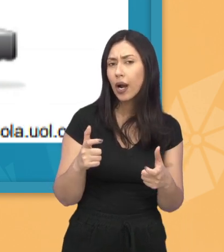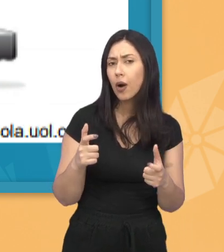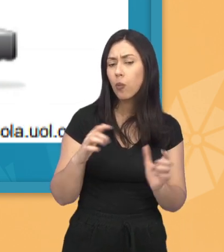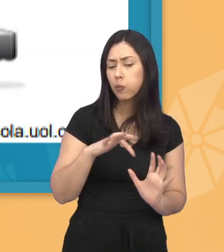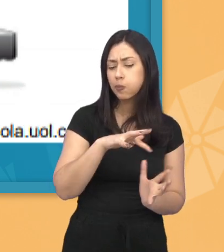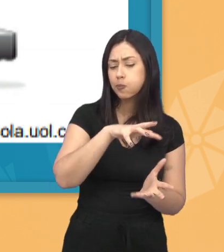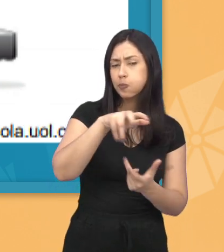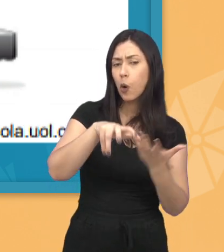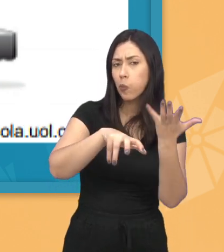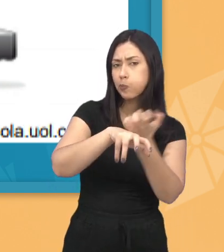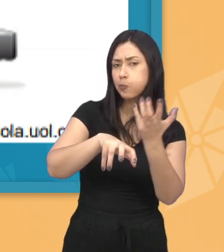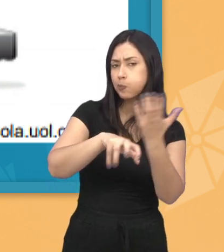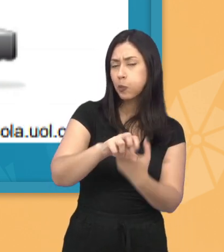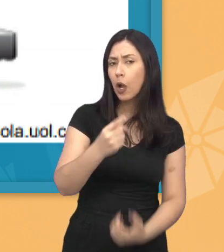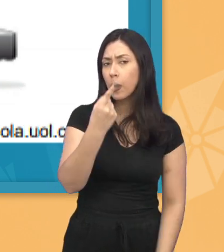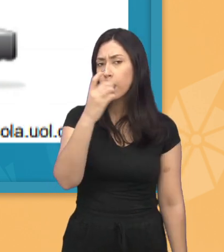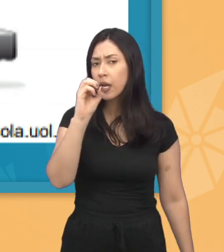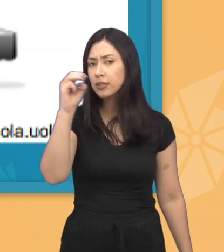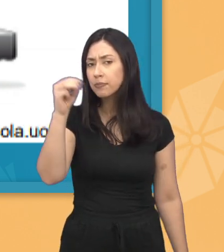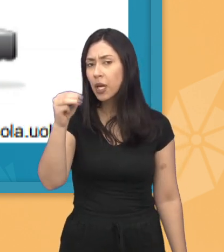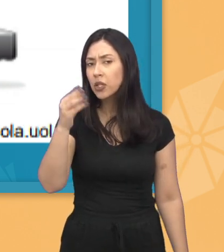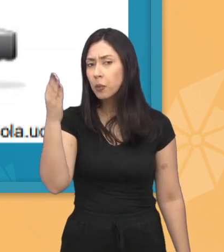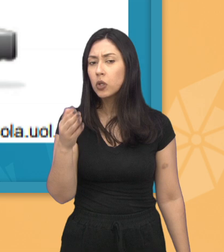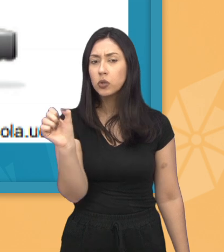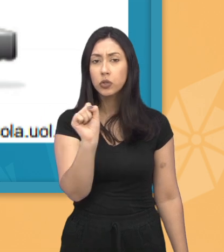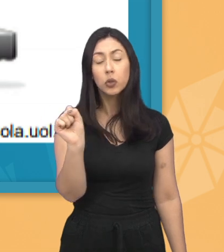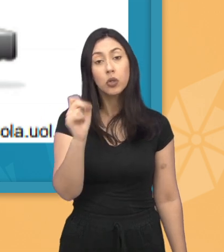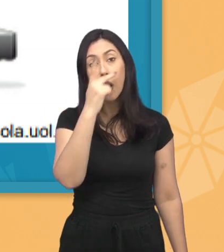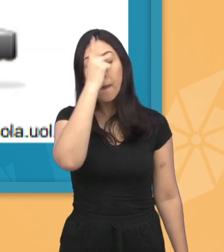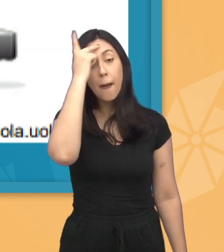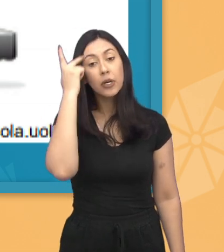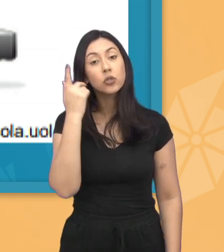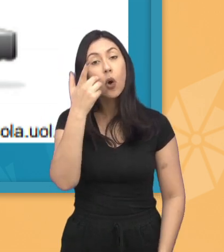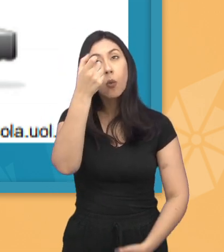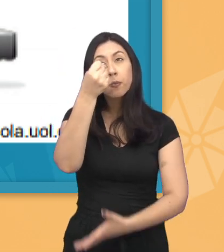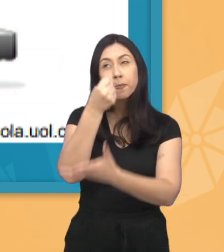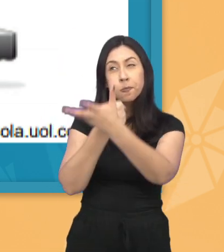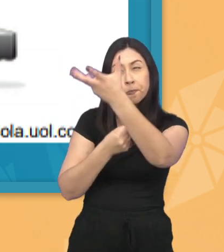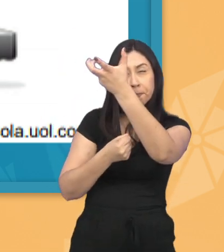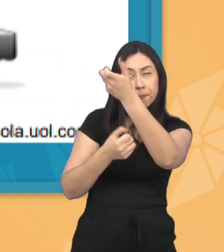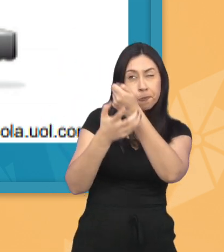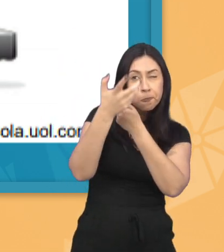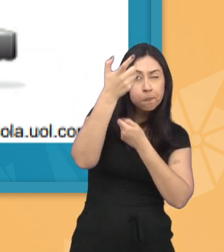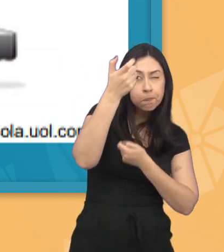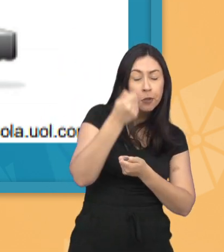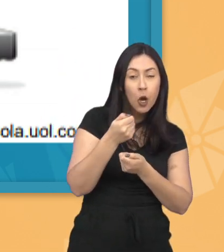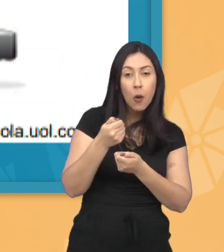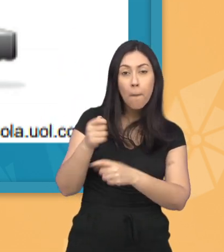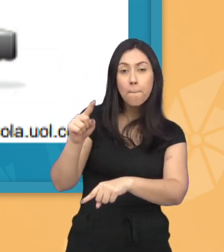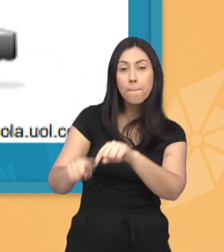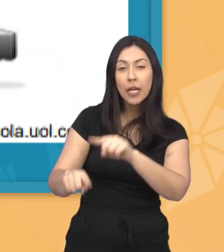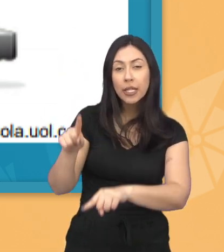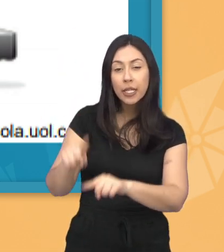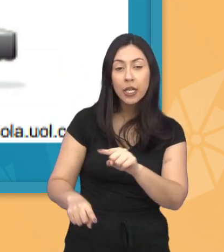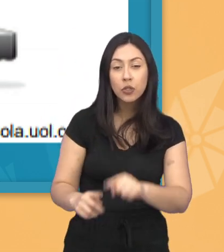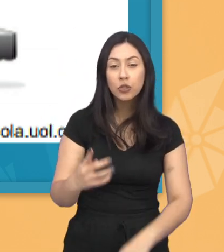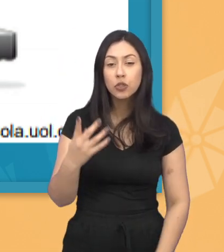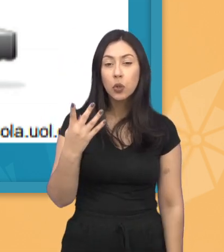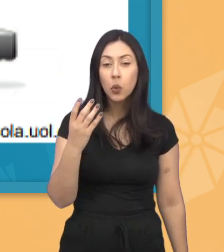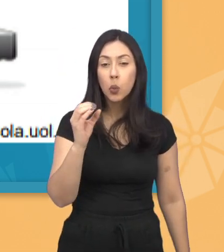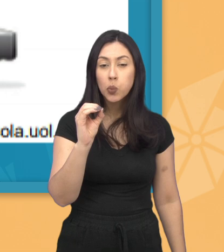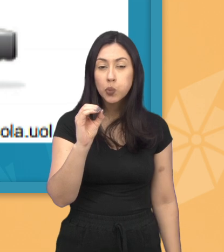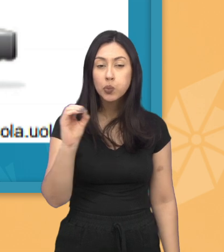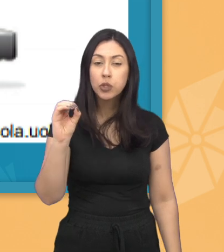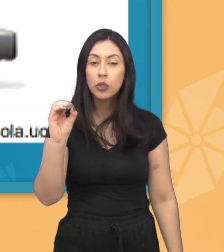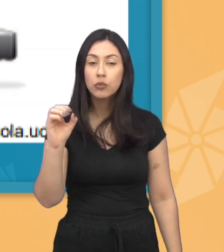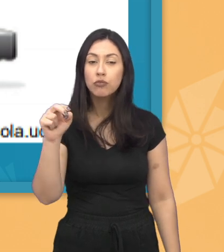em que a aceleração gravitacional vale 10 m/s uma pessoa eleva um objeto de peso 400 New por